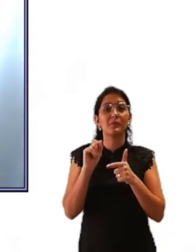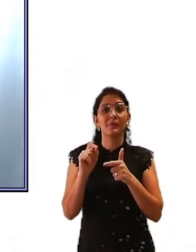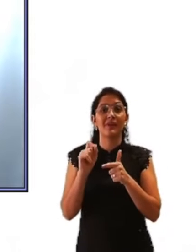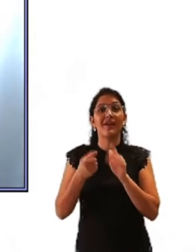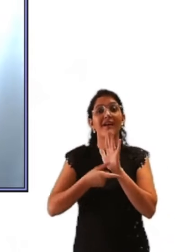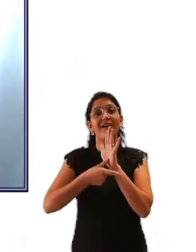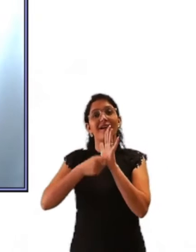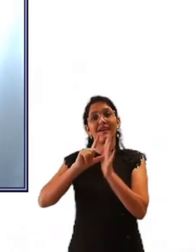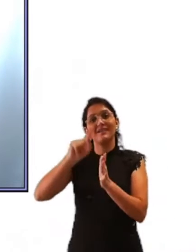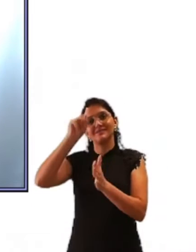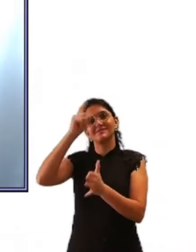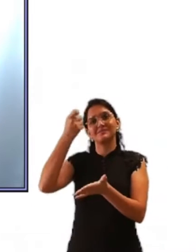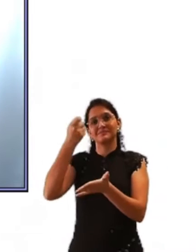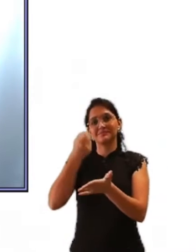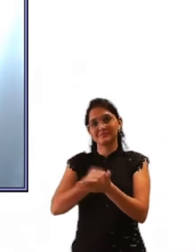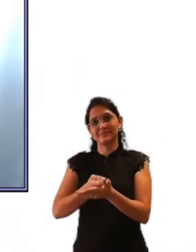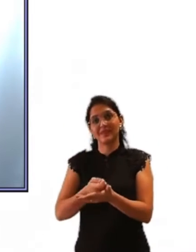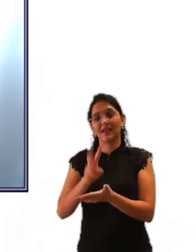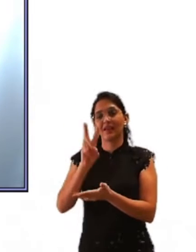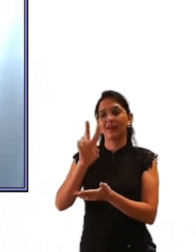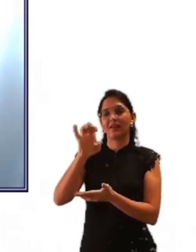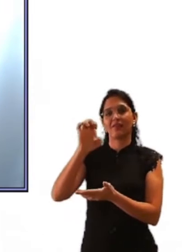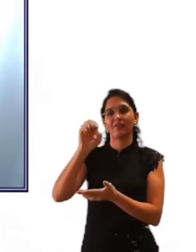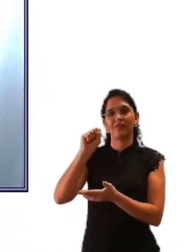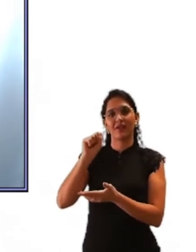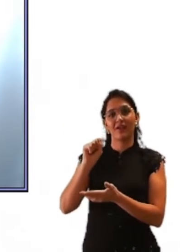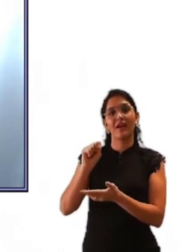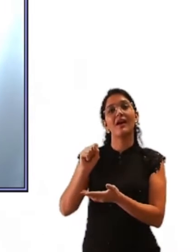viés cognitivo para que